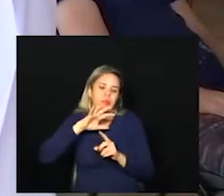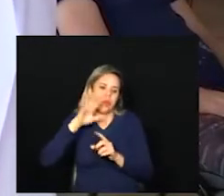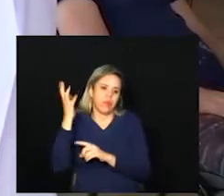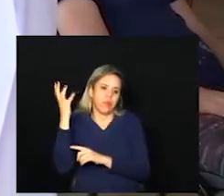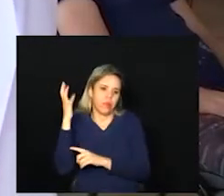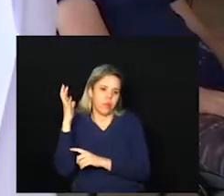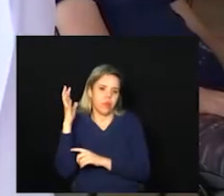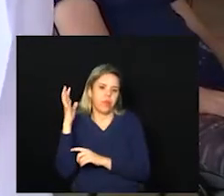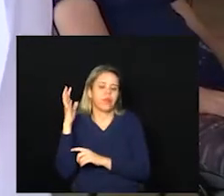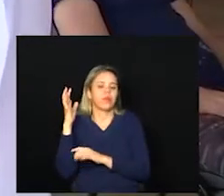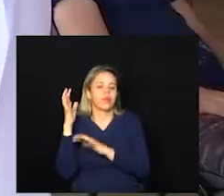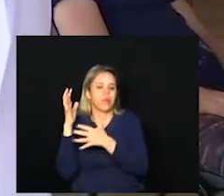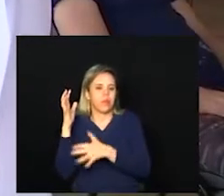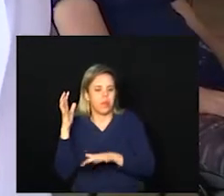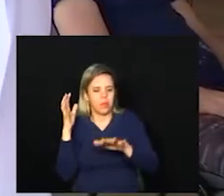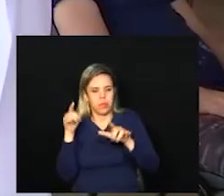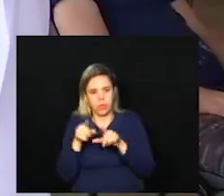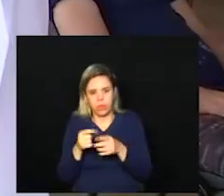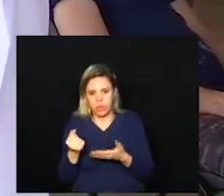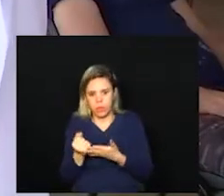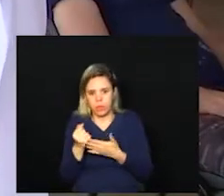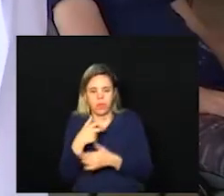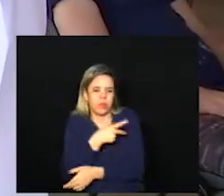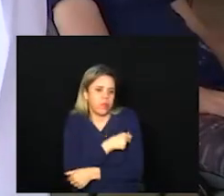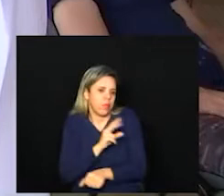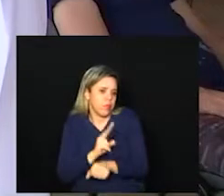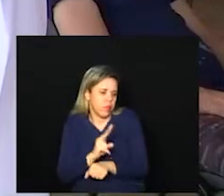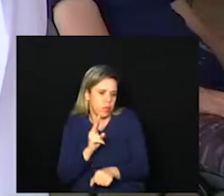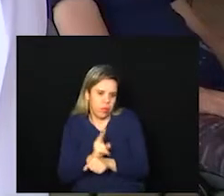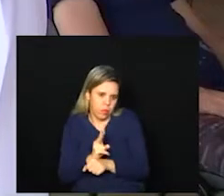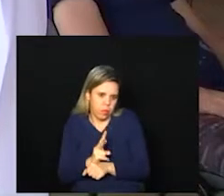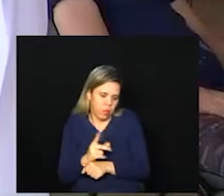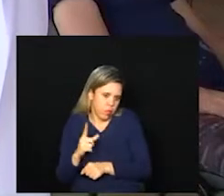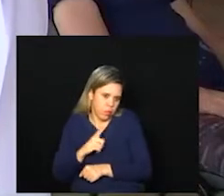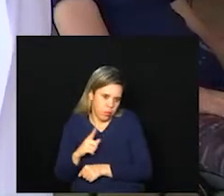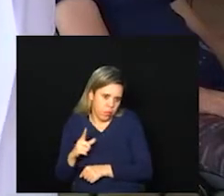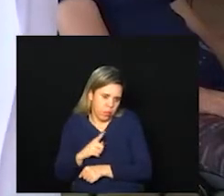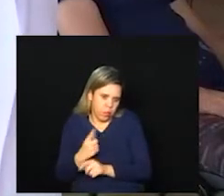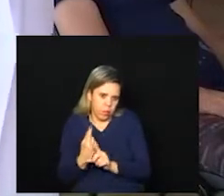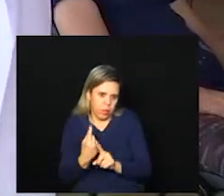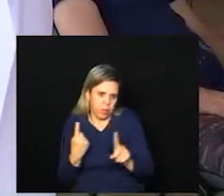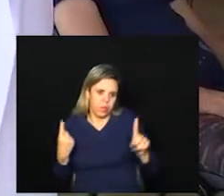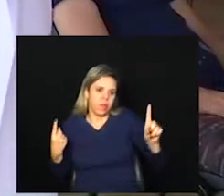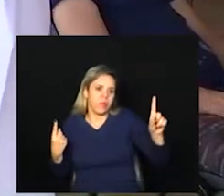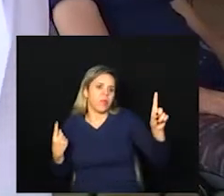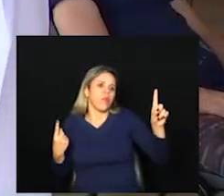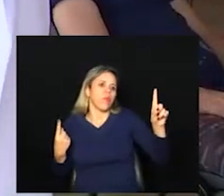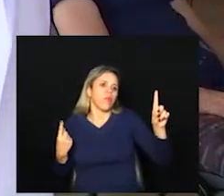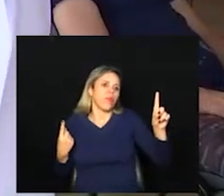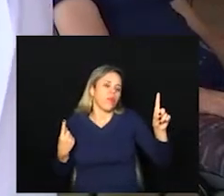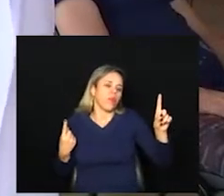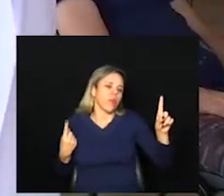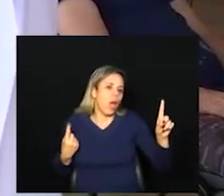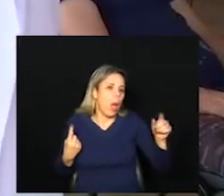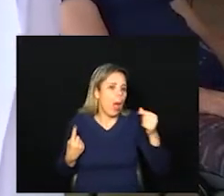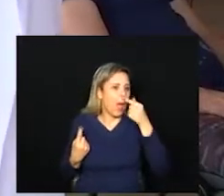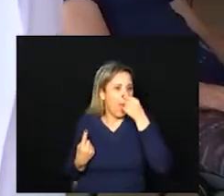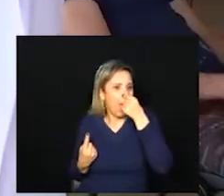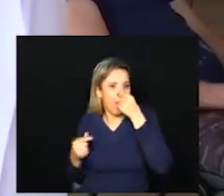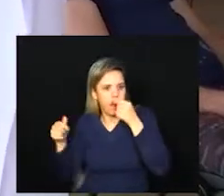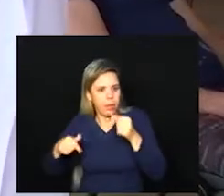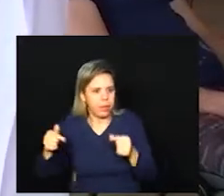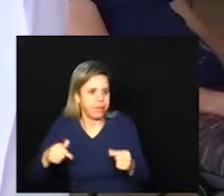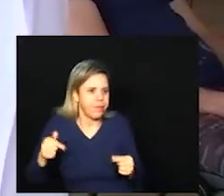também favorece nessa imunização, já que a gente tem a questão do distanciamento, do isolamento e